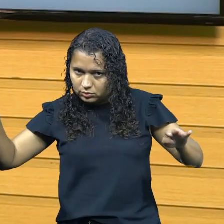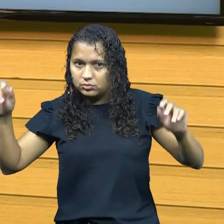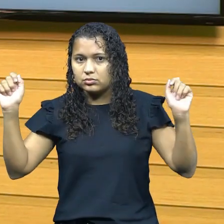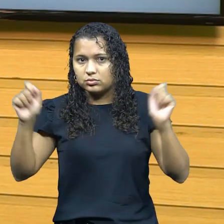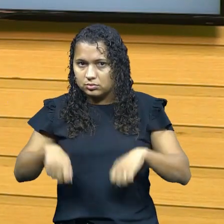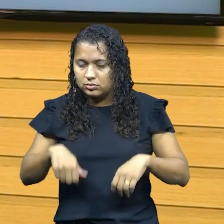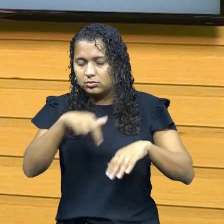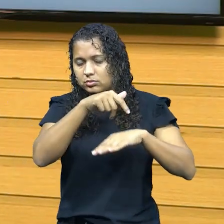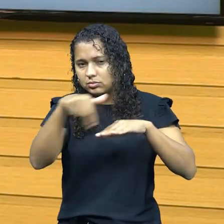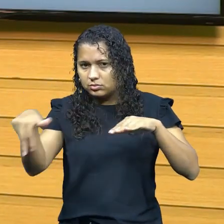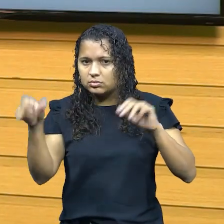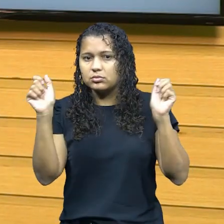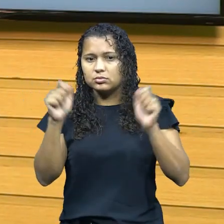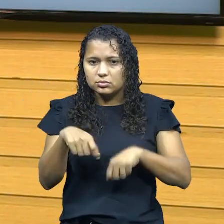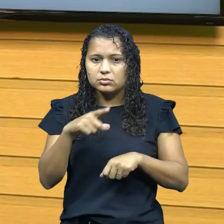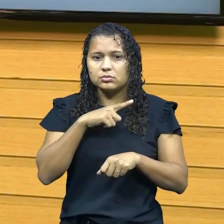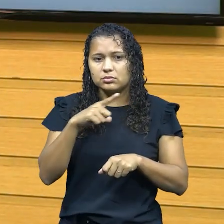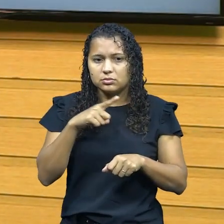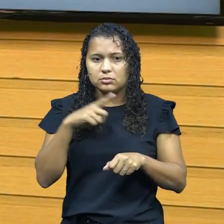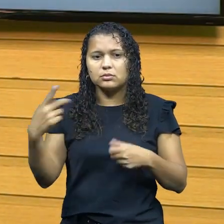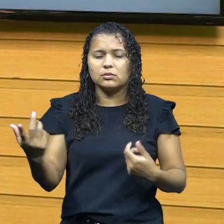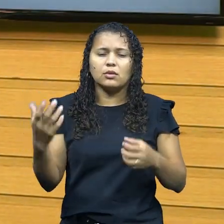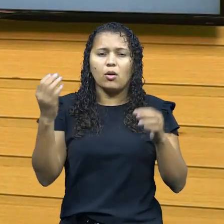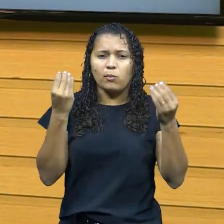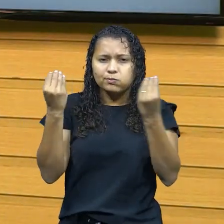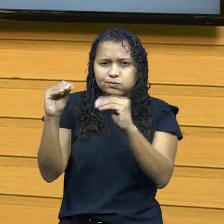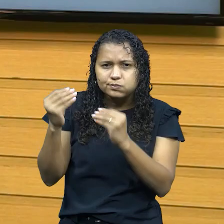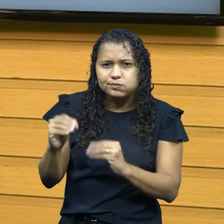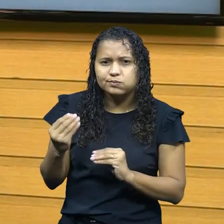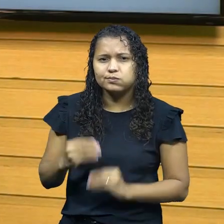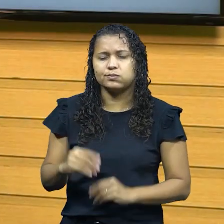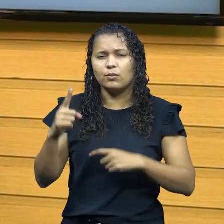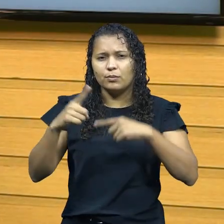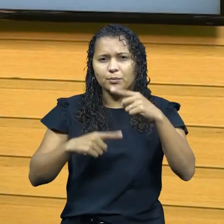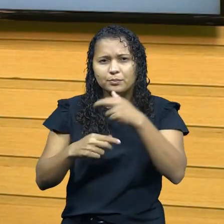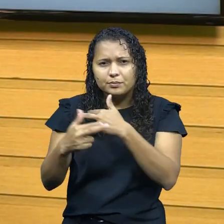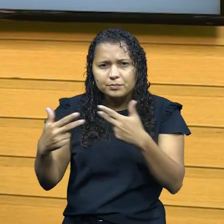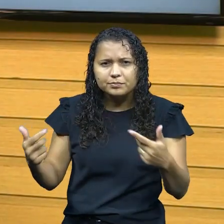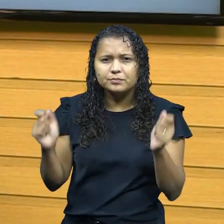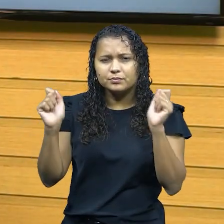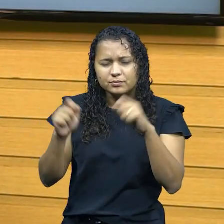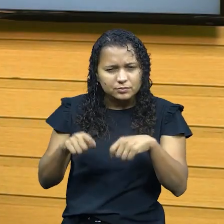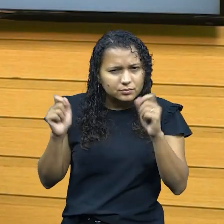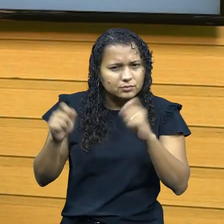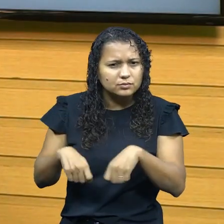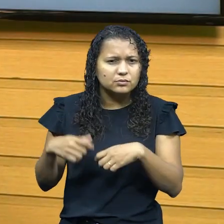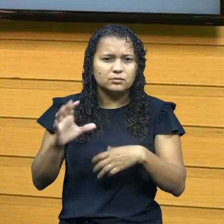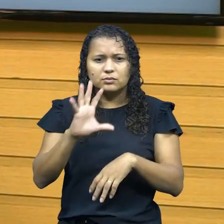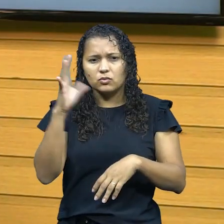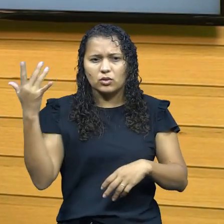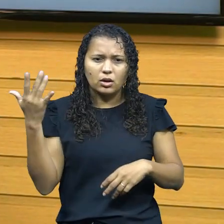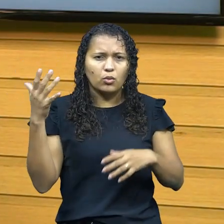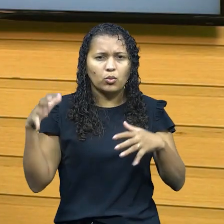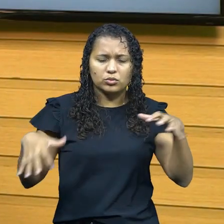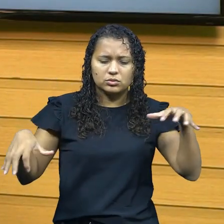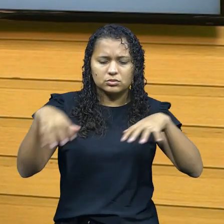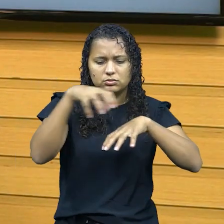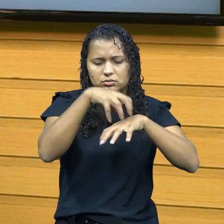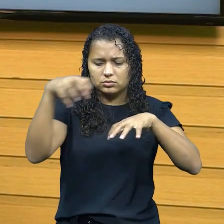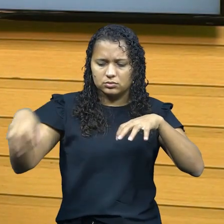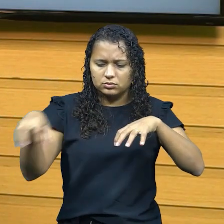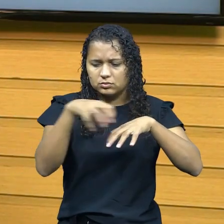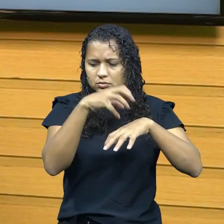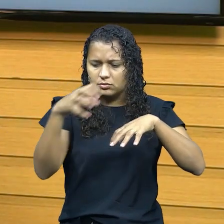portuária. Então, é por ali que a gente tem a parte onde a gente armazena as mercadorias, onde ocorre todo o trânsito